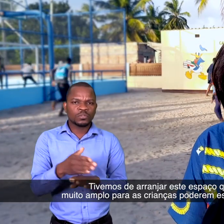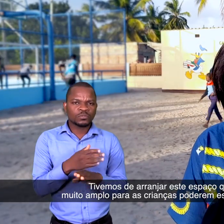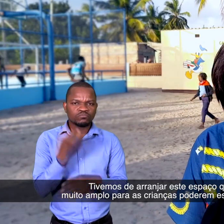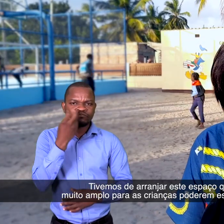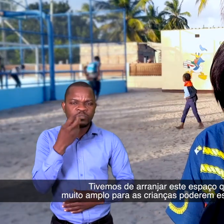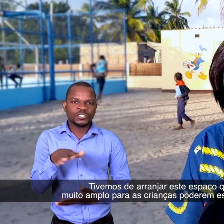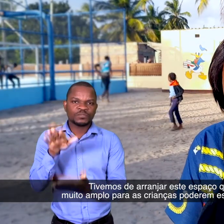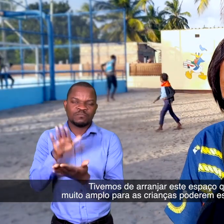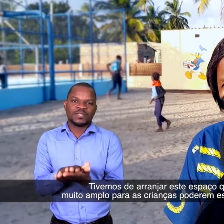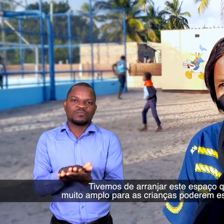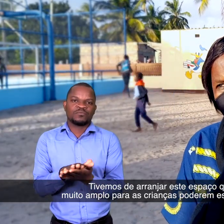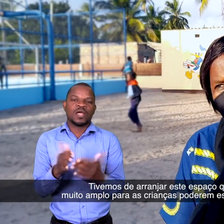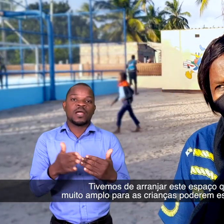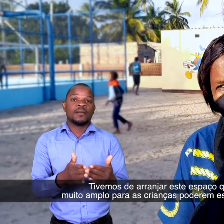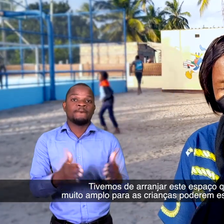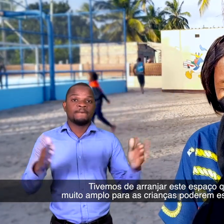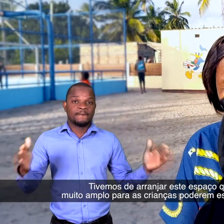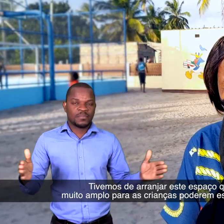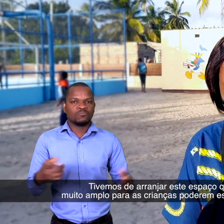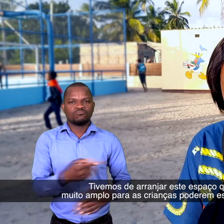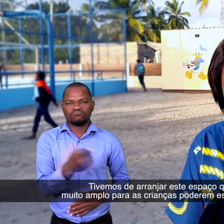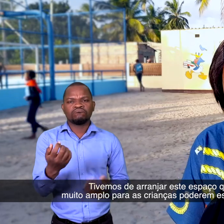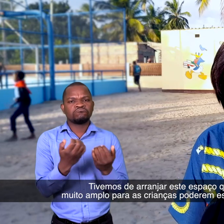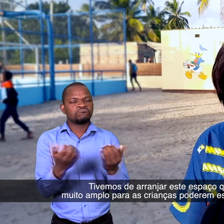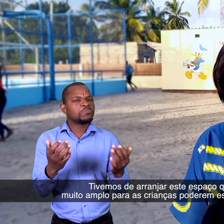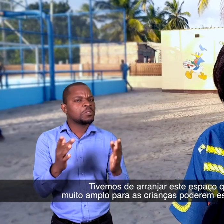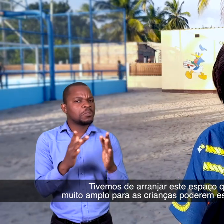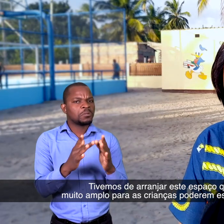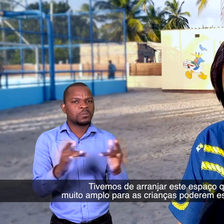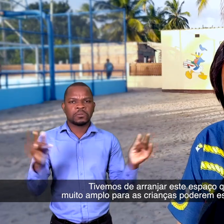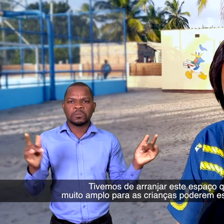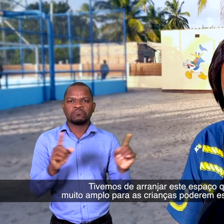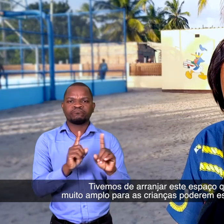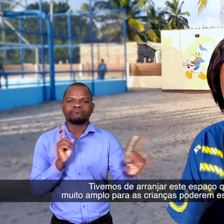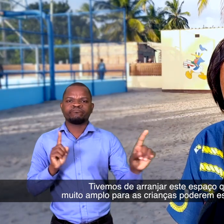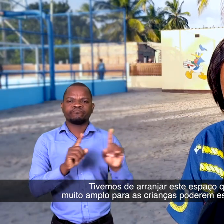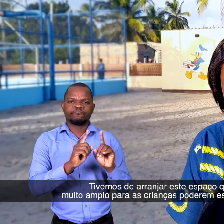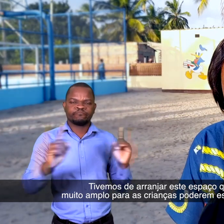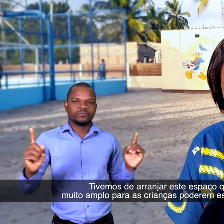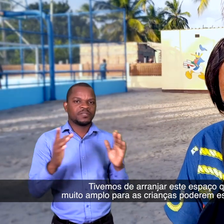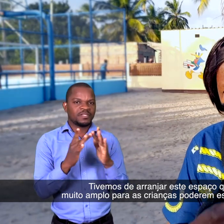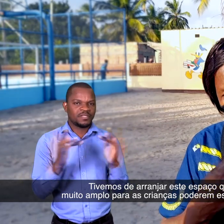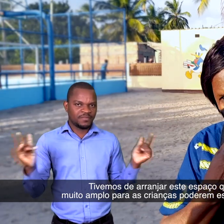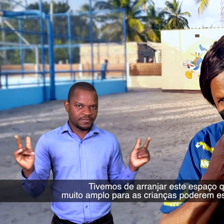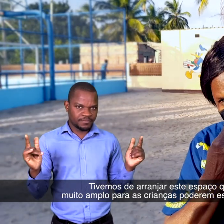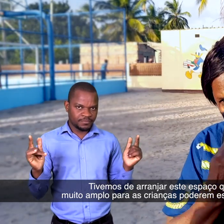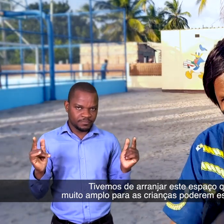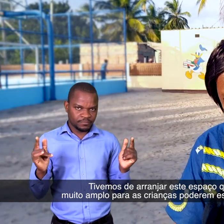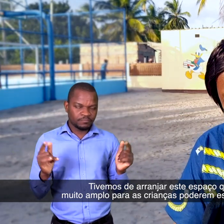que é mais ou menos um espaço amplo, para que crianças poderem estar distantes um do outro, uma da outra.